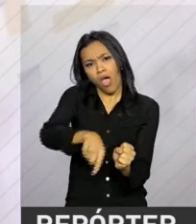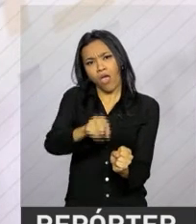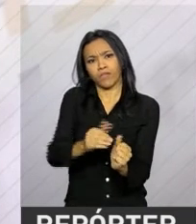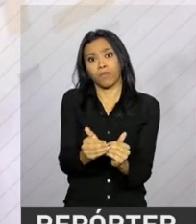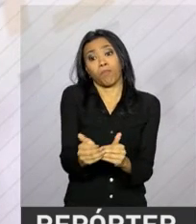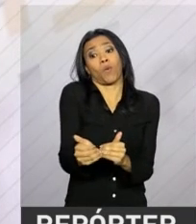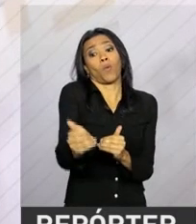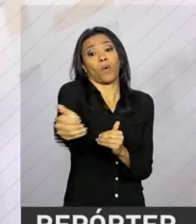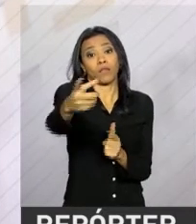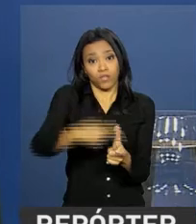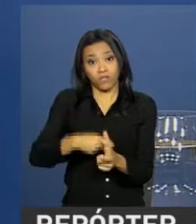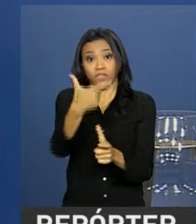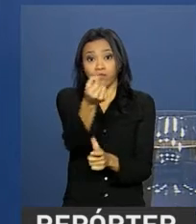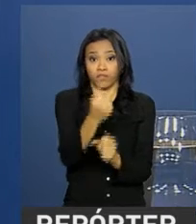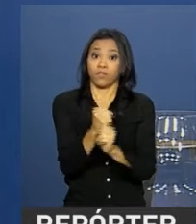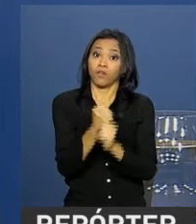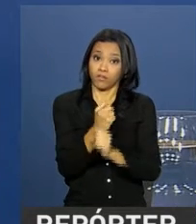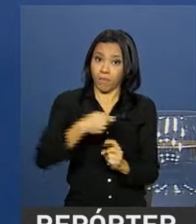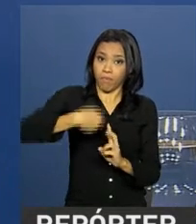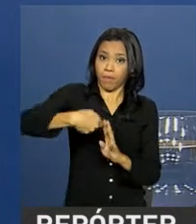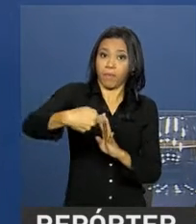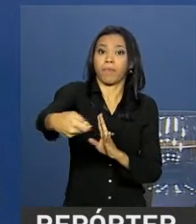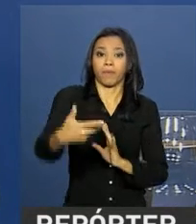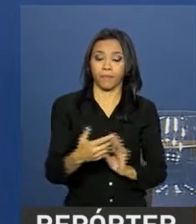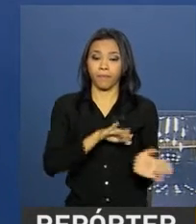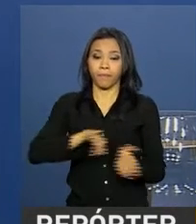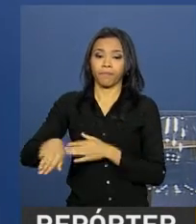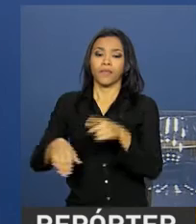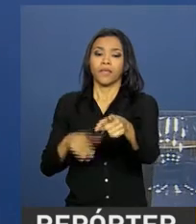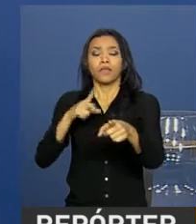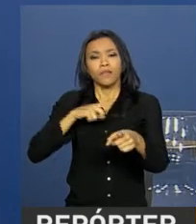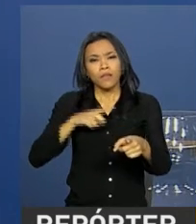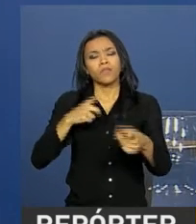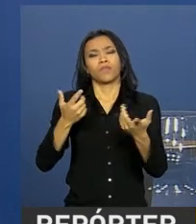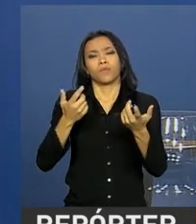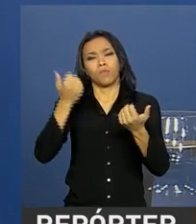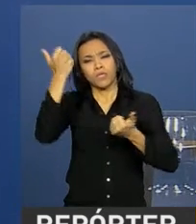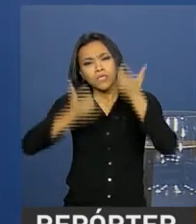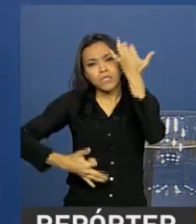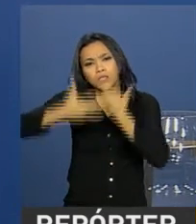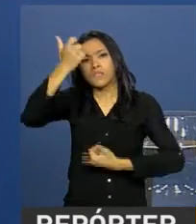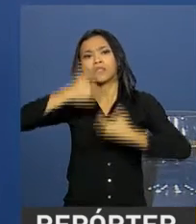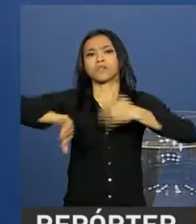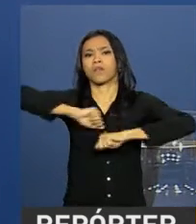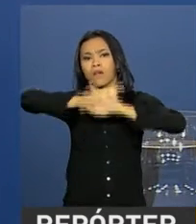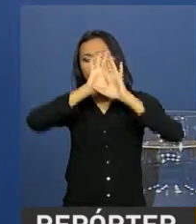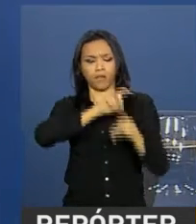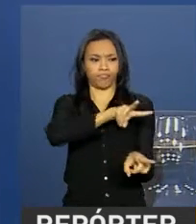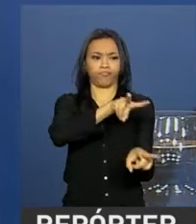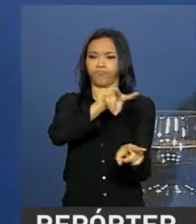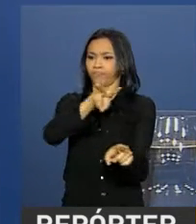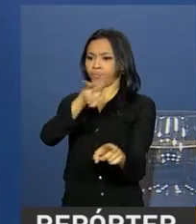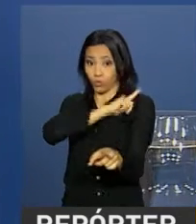alongado em 20 anos houve uma demonstração clara dos governadores de que